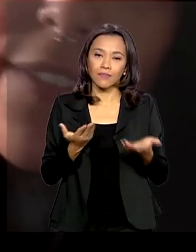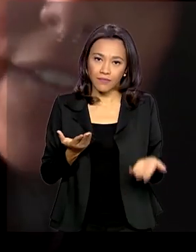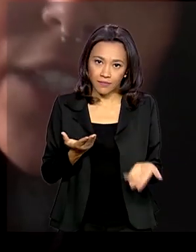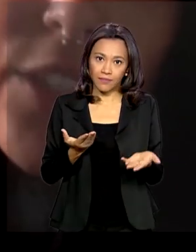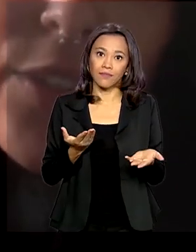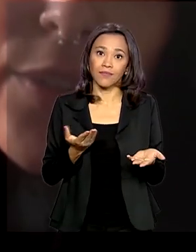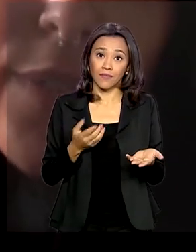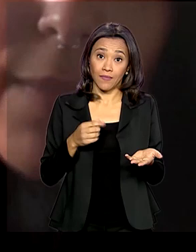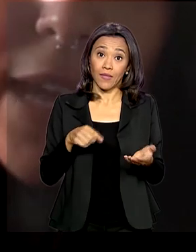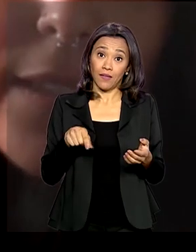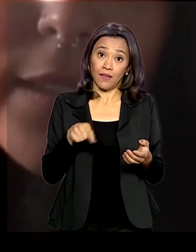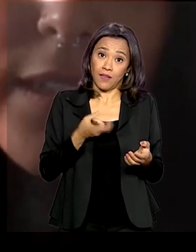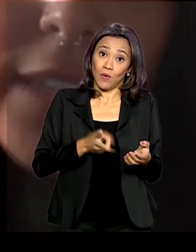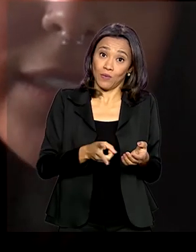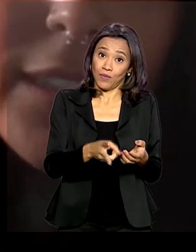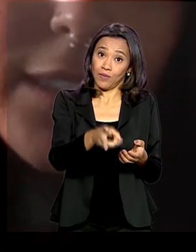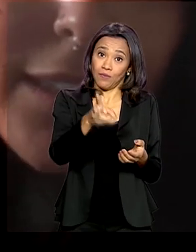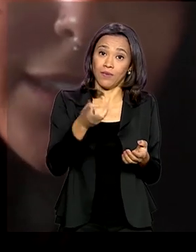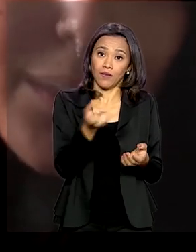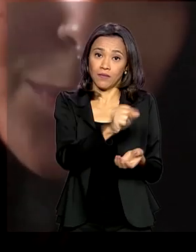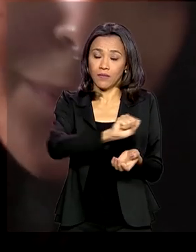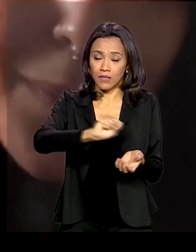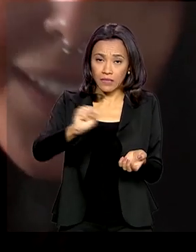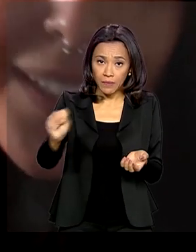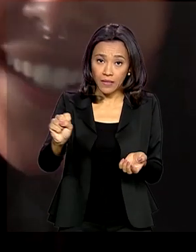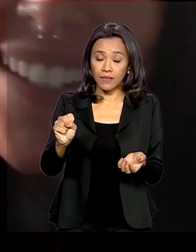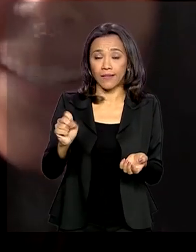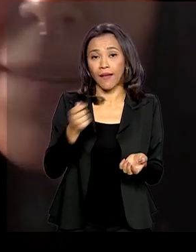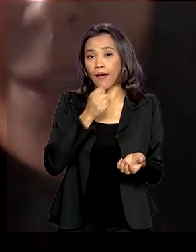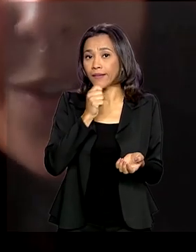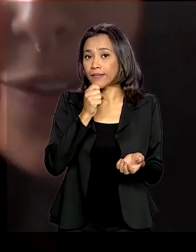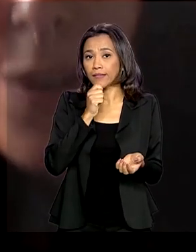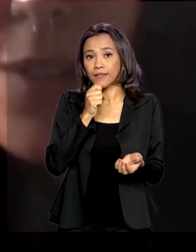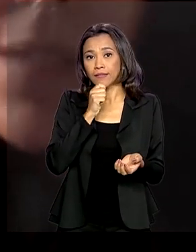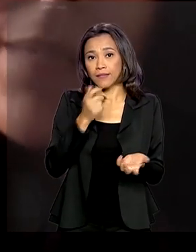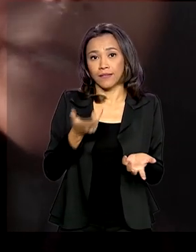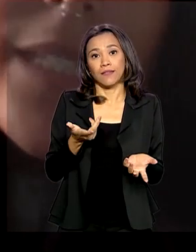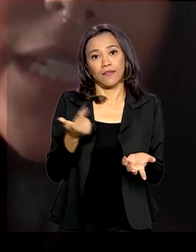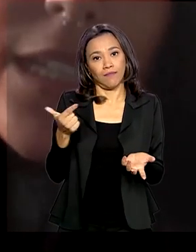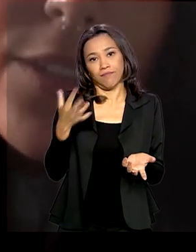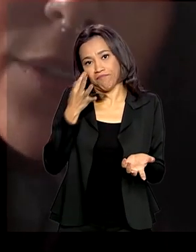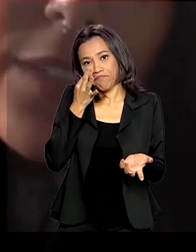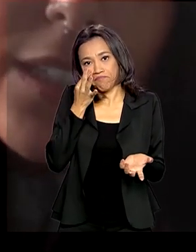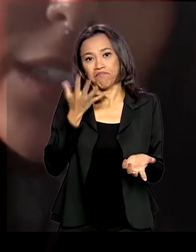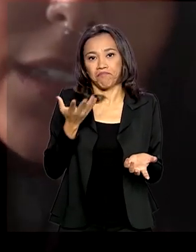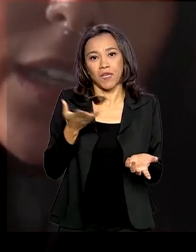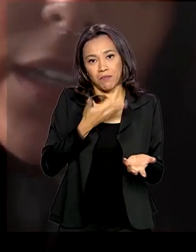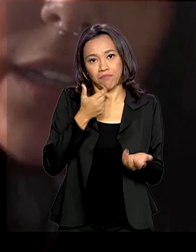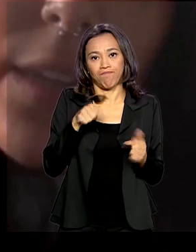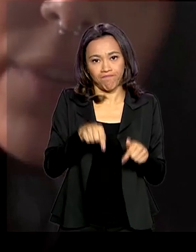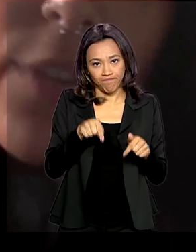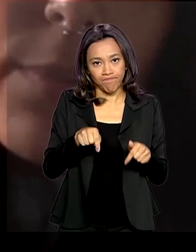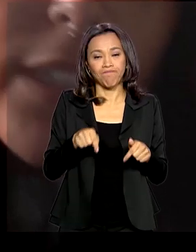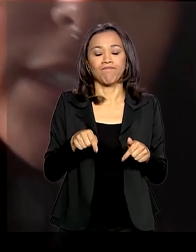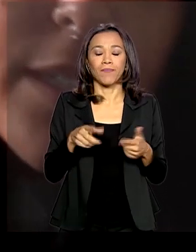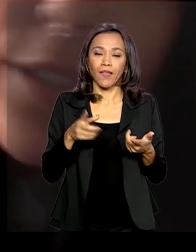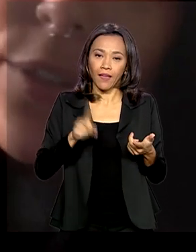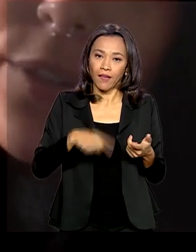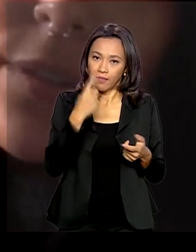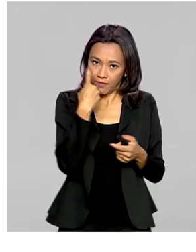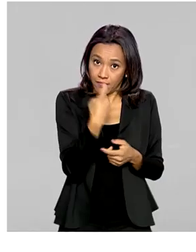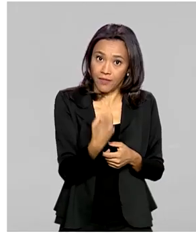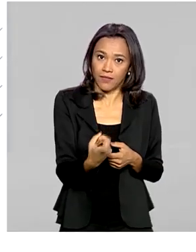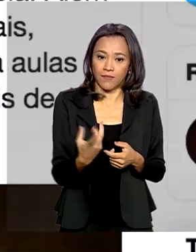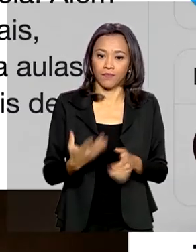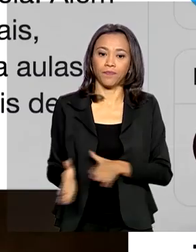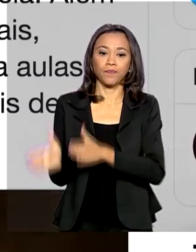levar adiante o semestre, ainda que não da melhor forma, mas sim, acho que é uma forma interessante.